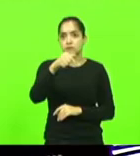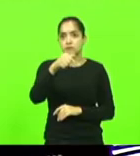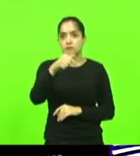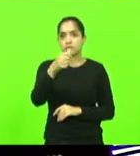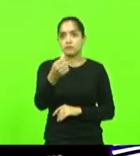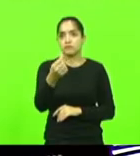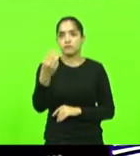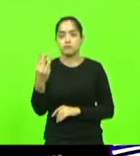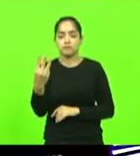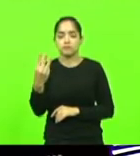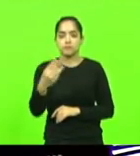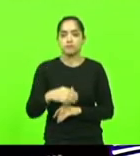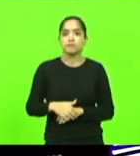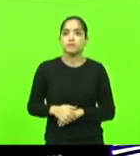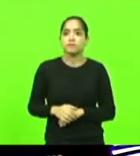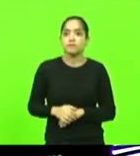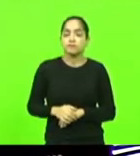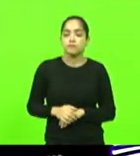1763 de 2021.